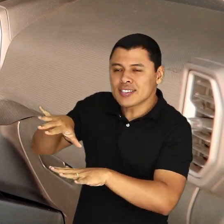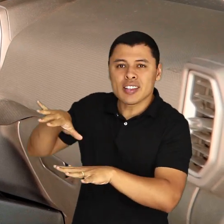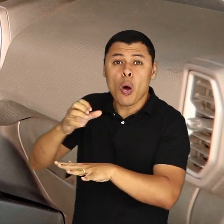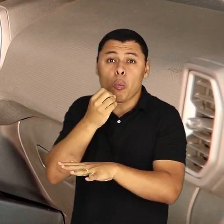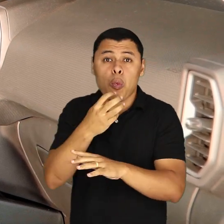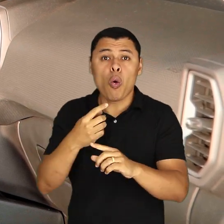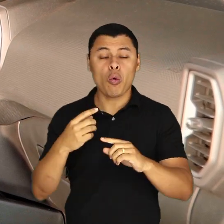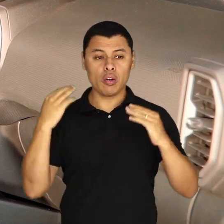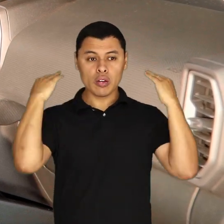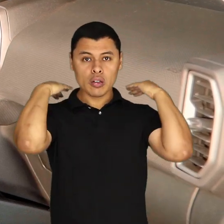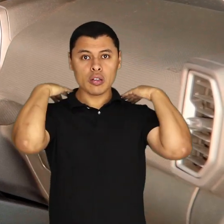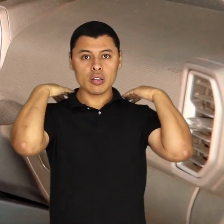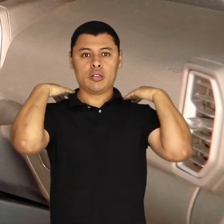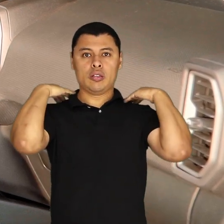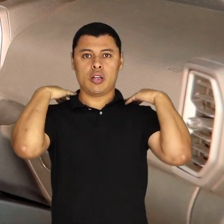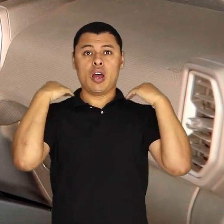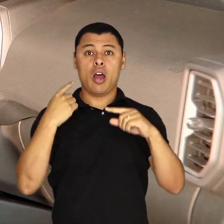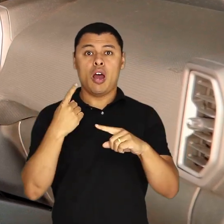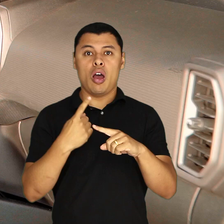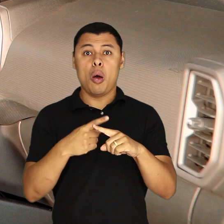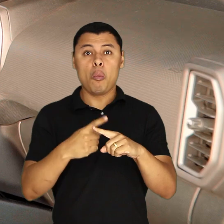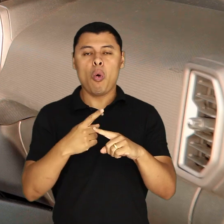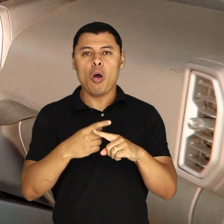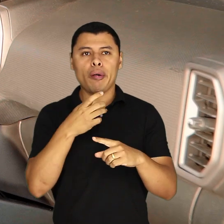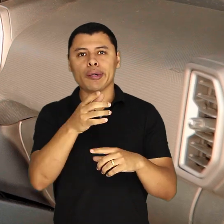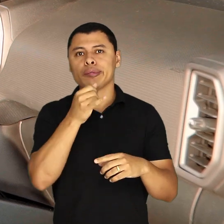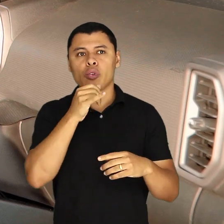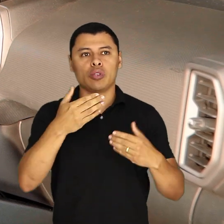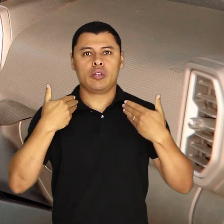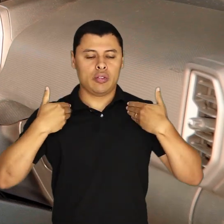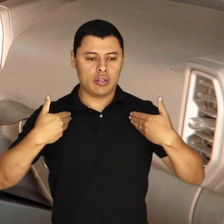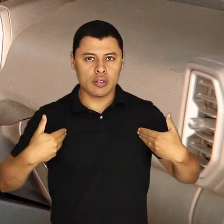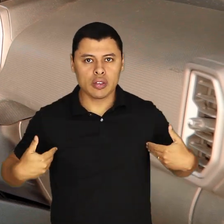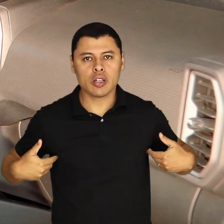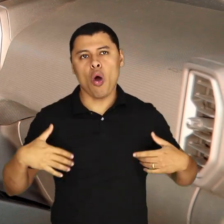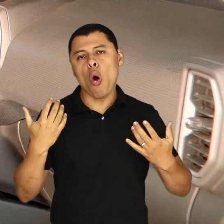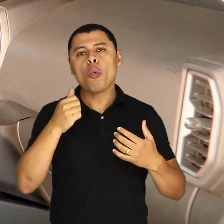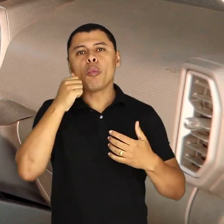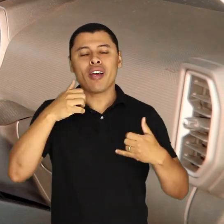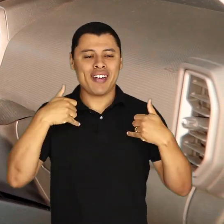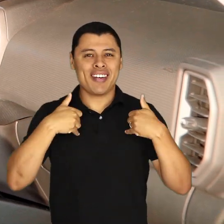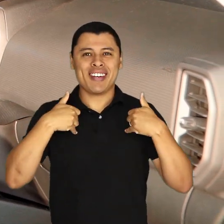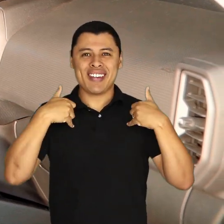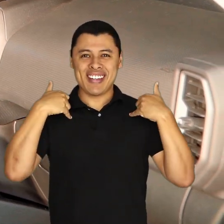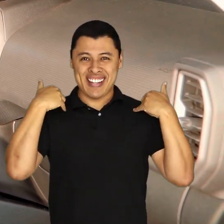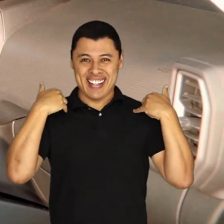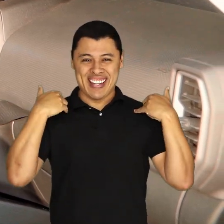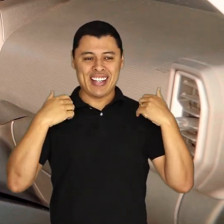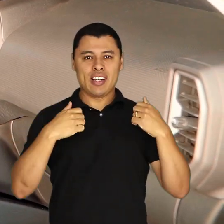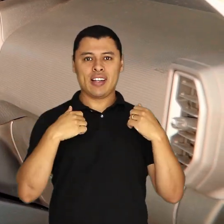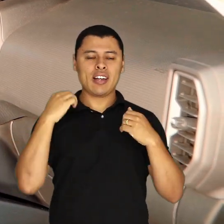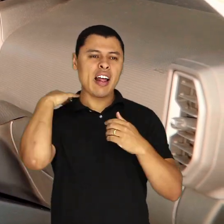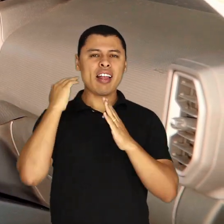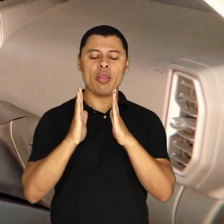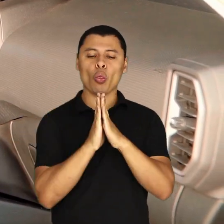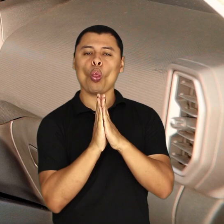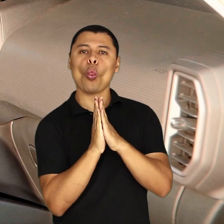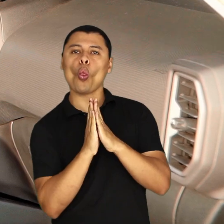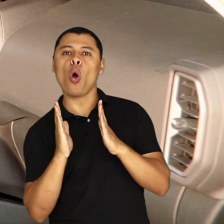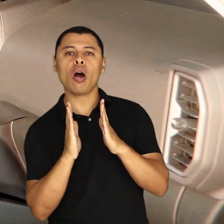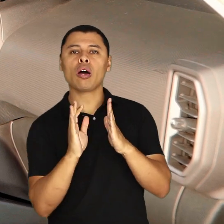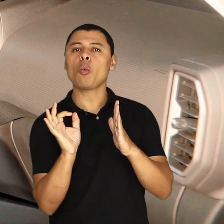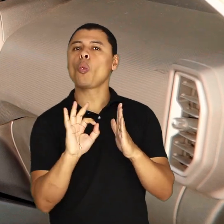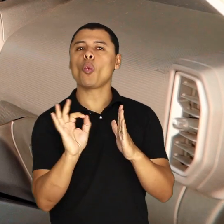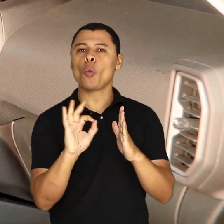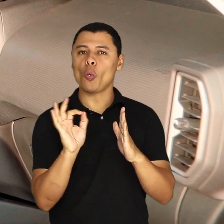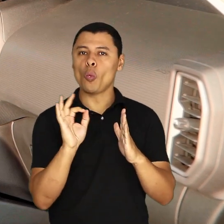aqui no encosto de cabeça e no apoio das costas aqui, para quem, por exemplo, usa regata ou mesmo mulheres com blusinha, assim é mais confortável, as costas não